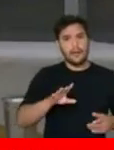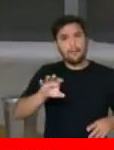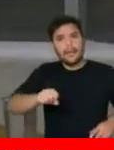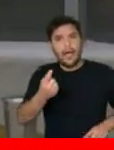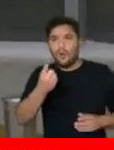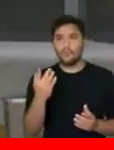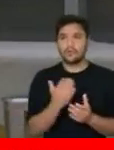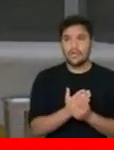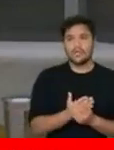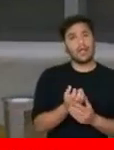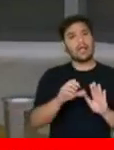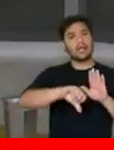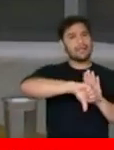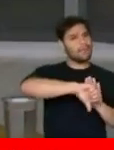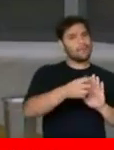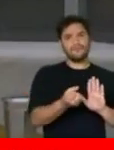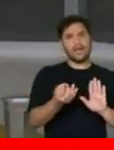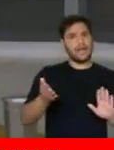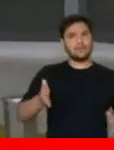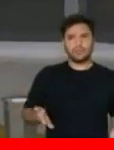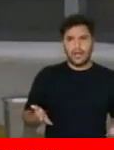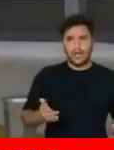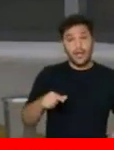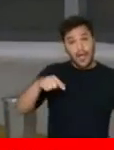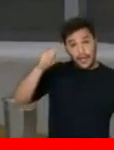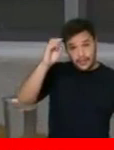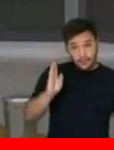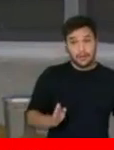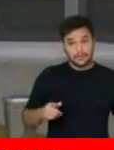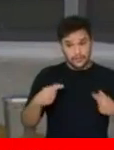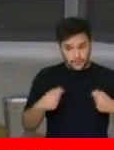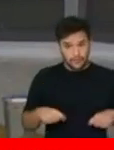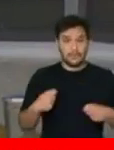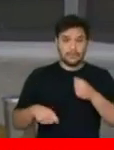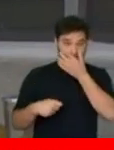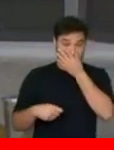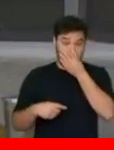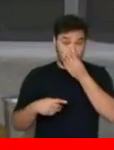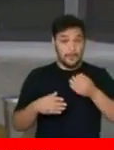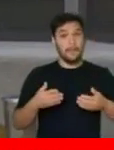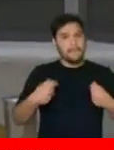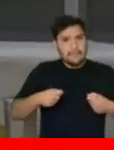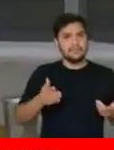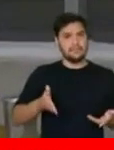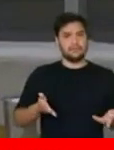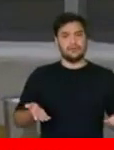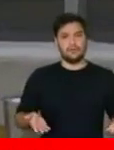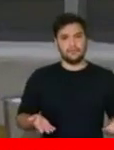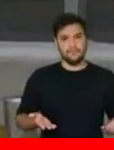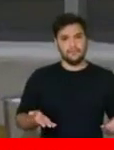foram muitos. Isto é que nosso Brasil está precisando, estava precisando e precisou durante todo esse tempo.